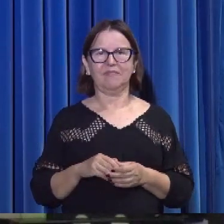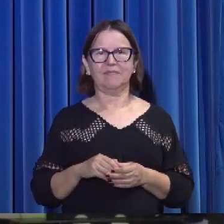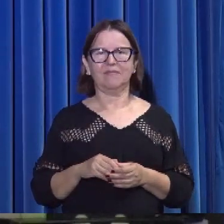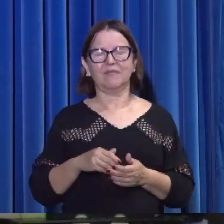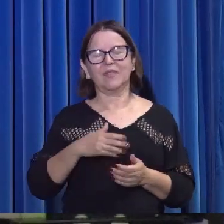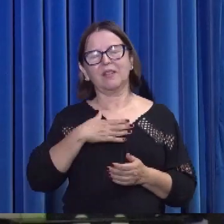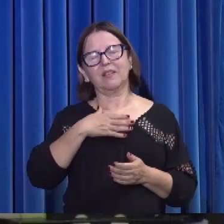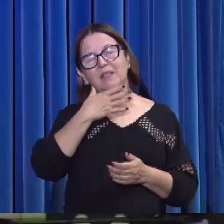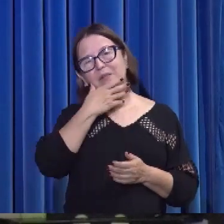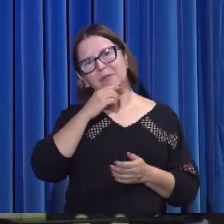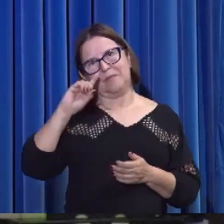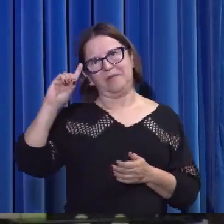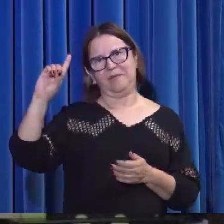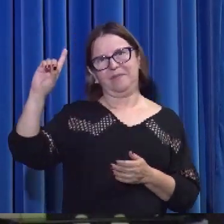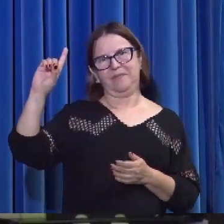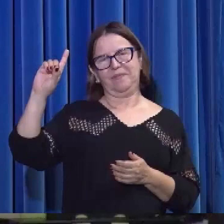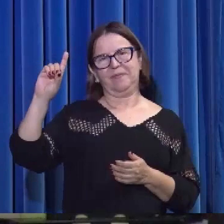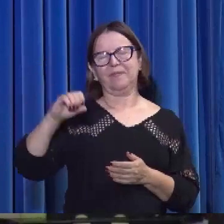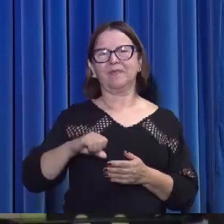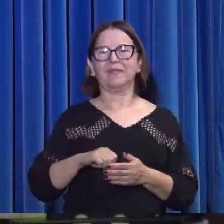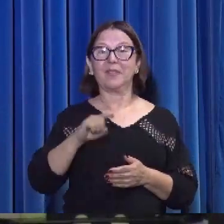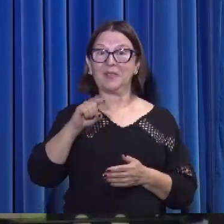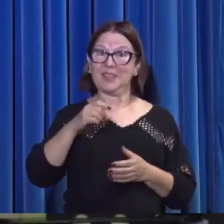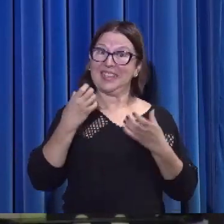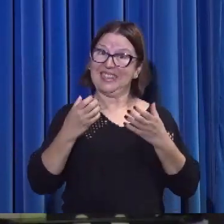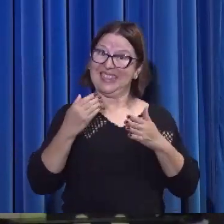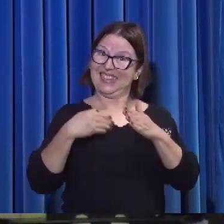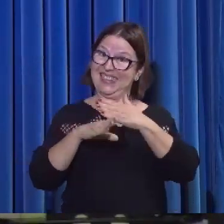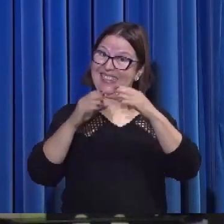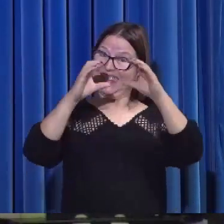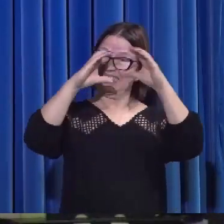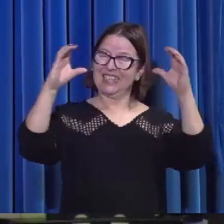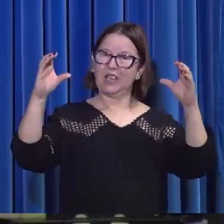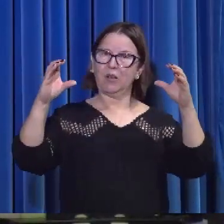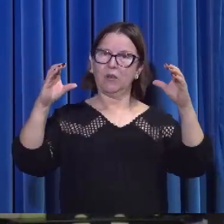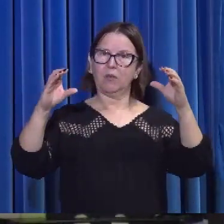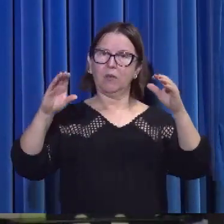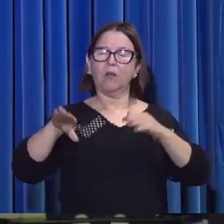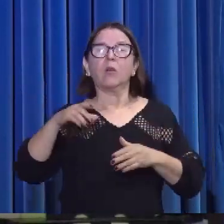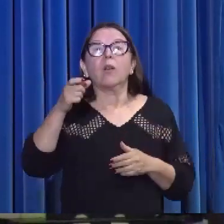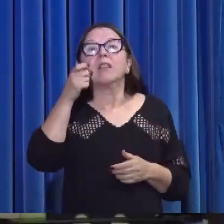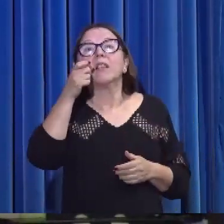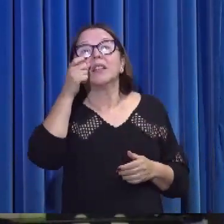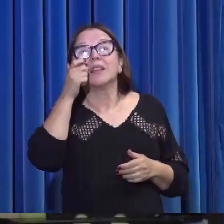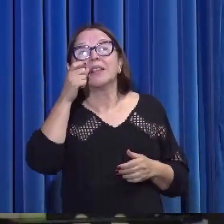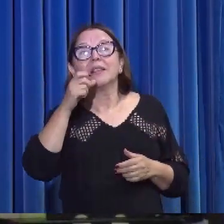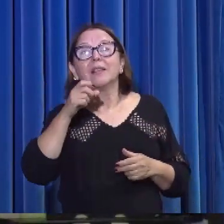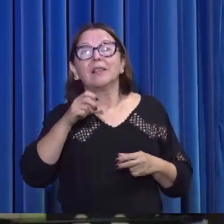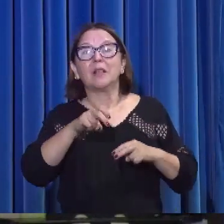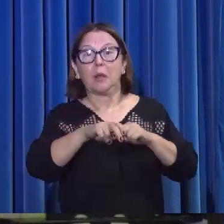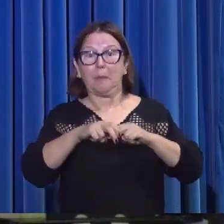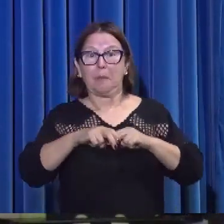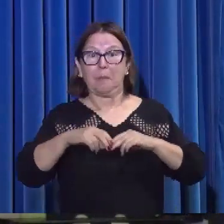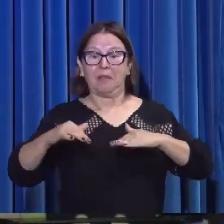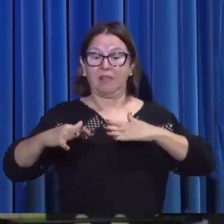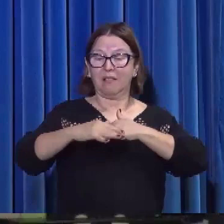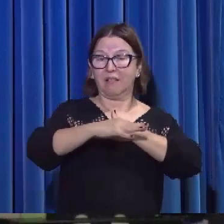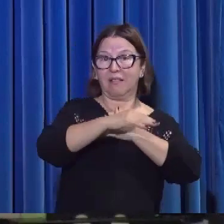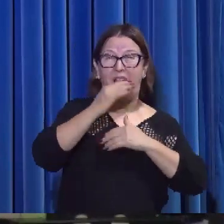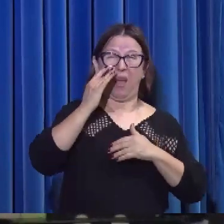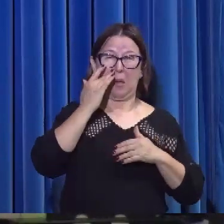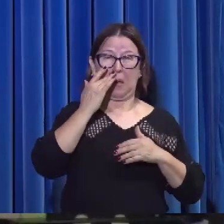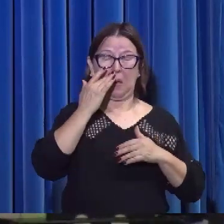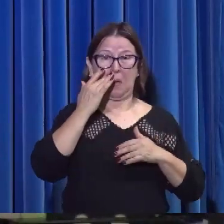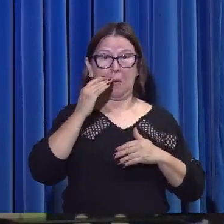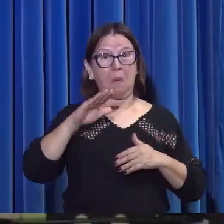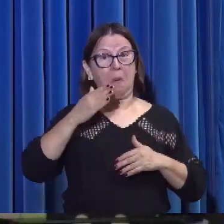Oh, meu Pai. Você quer ir para o céu com que interesse? Ver as ruas de ouro? Ou por causa dos